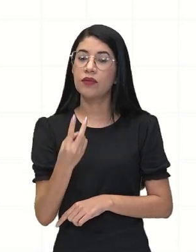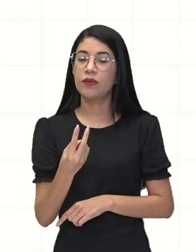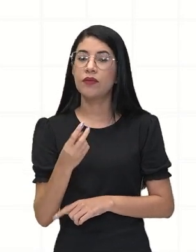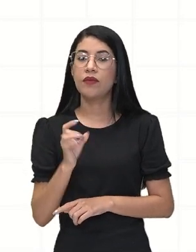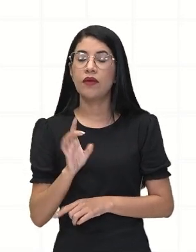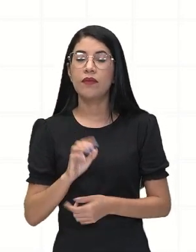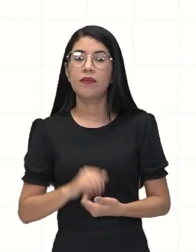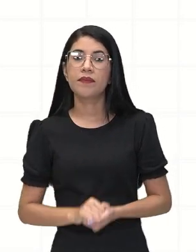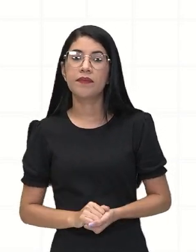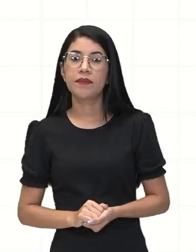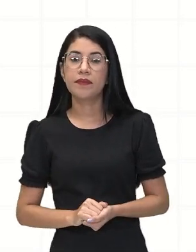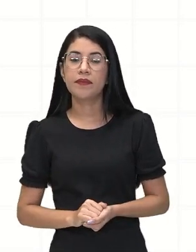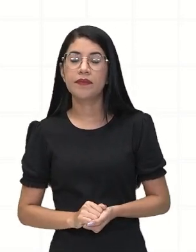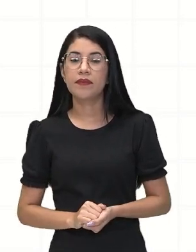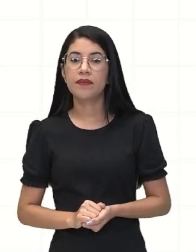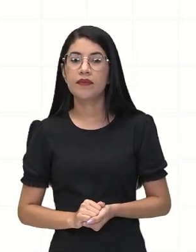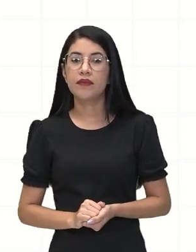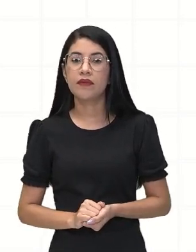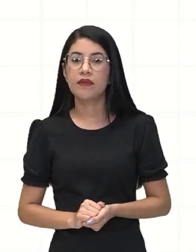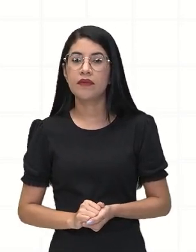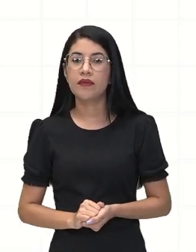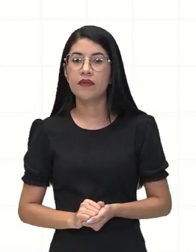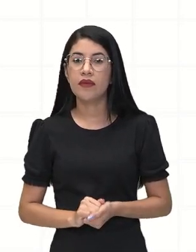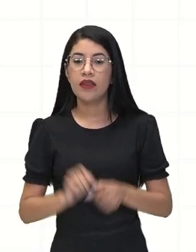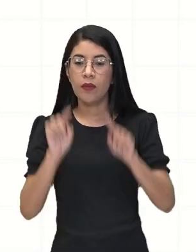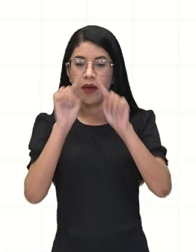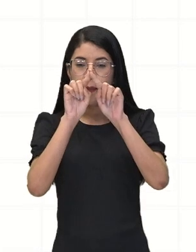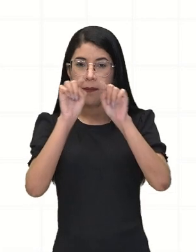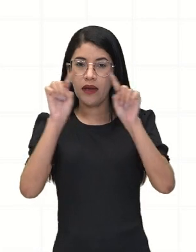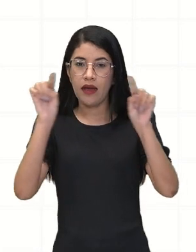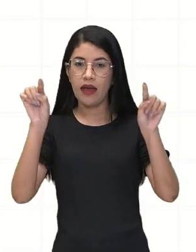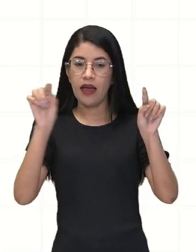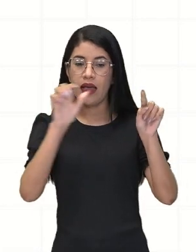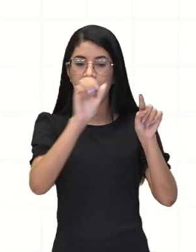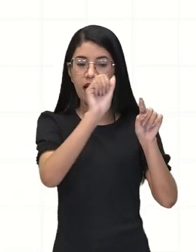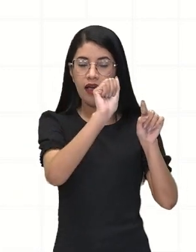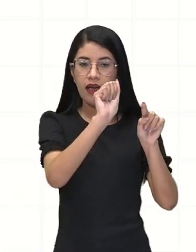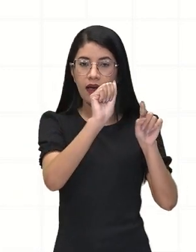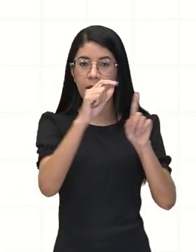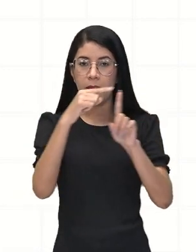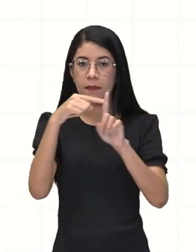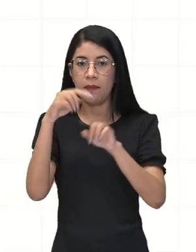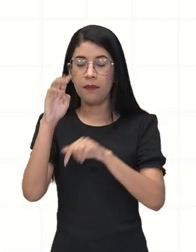lado aqui, ó, esse lado mede A mais B,